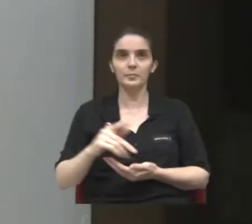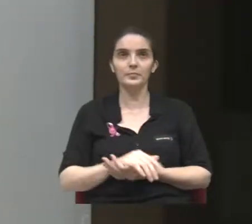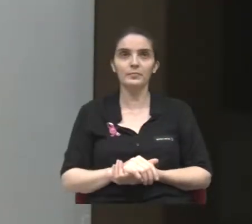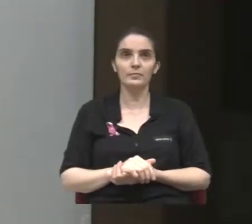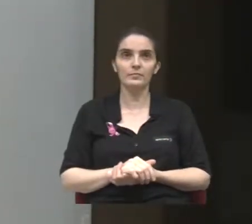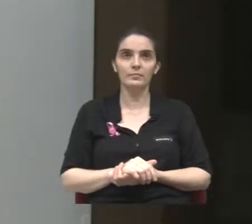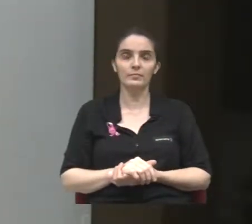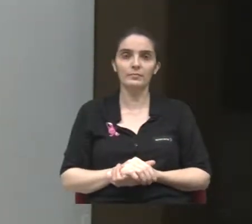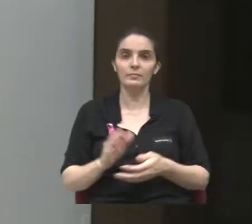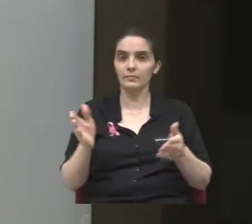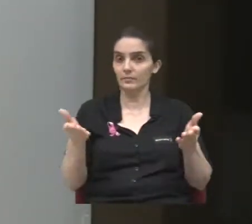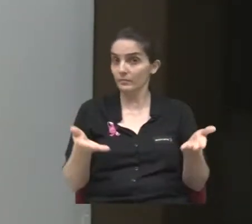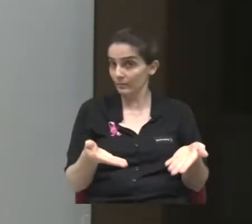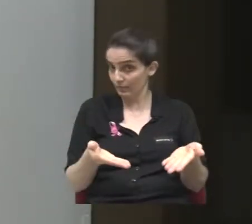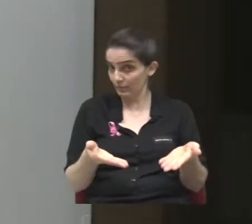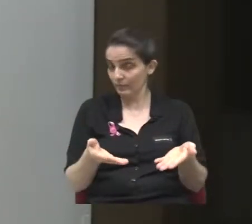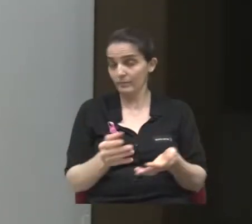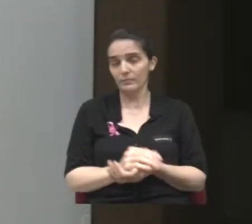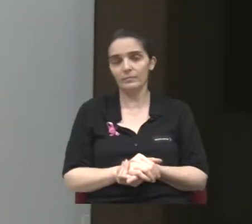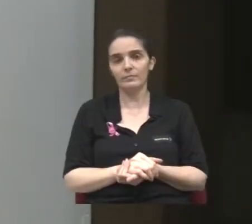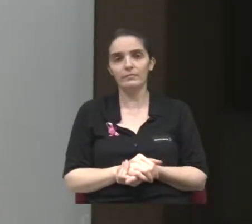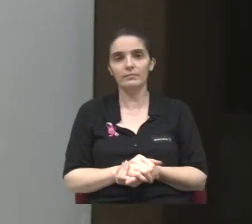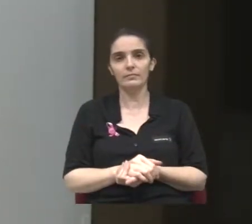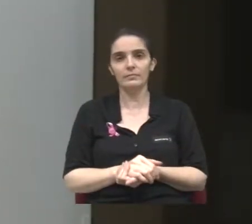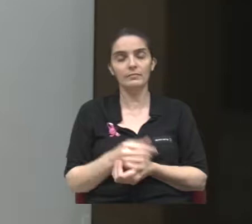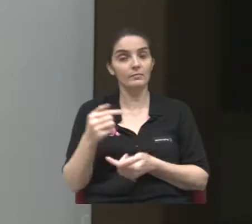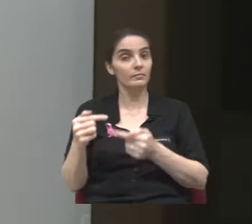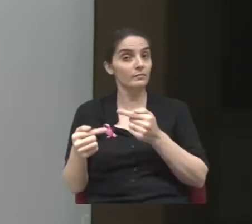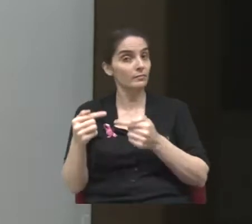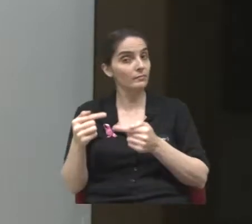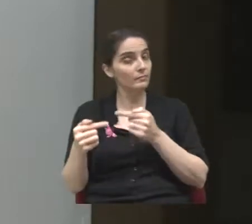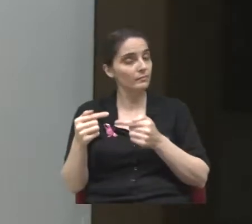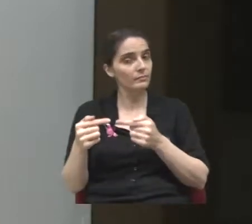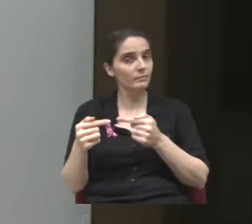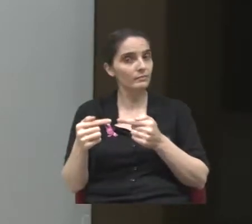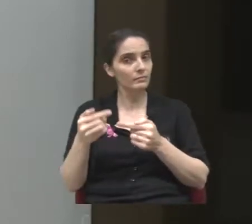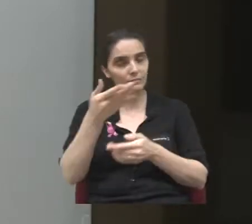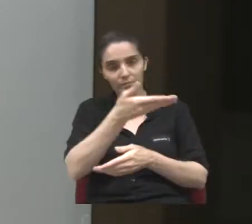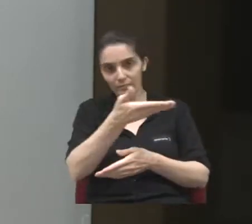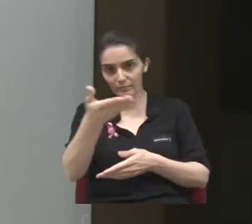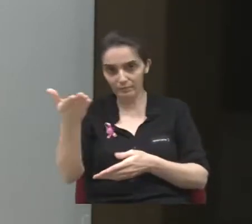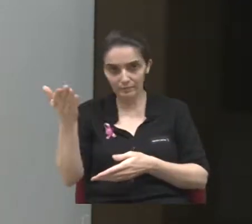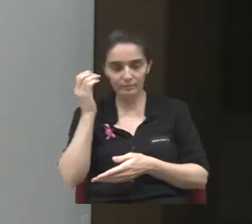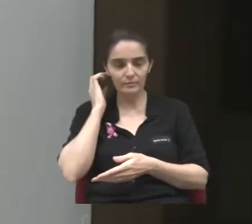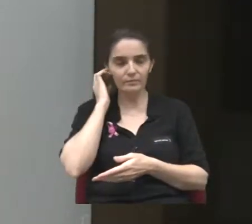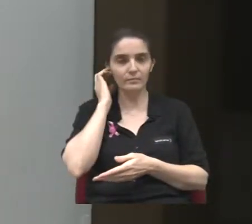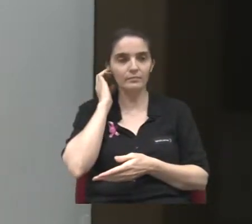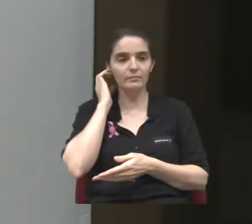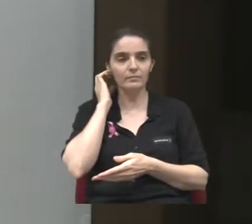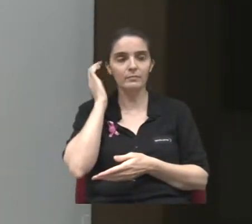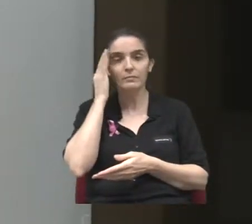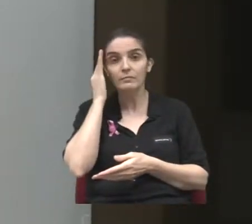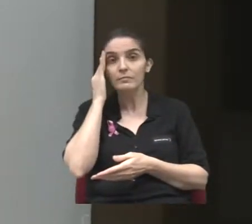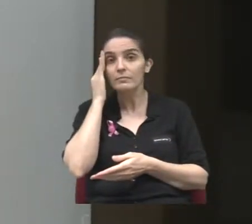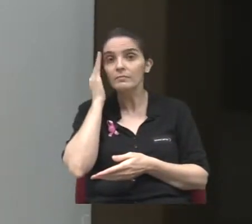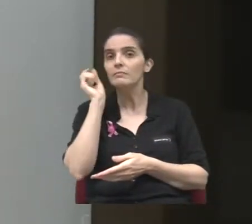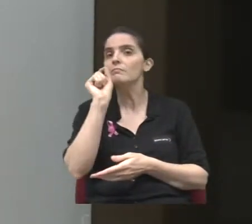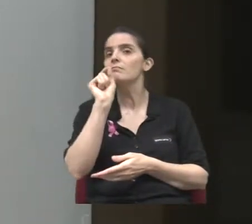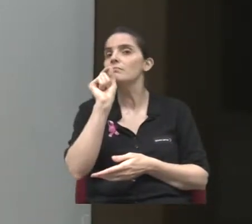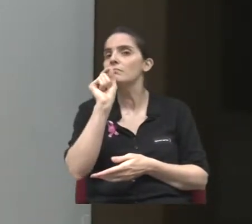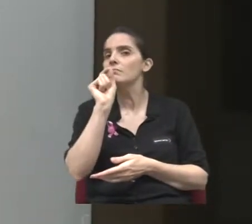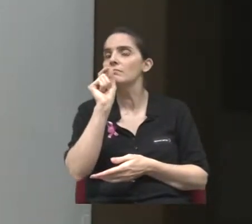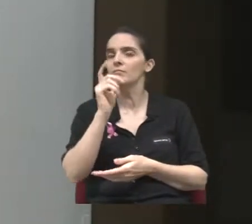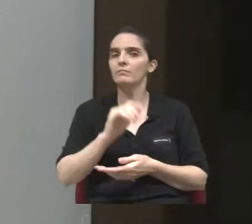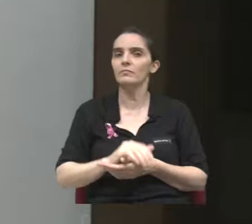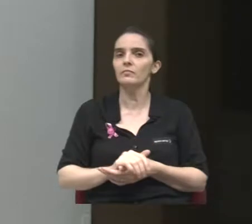e faço questão de discutir aqui com os senhores, porque fiquei sabendo, através de uma